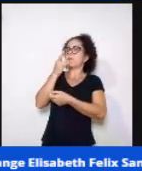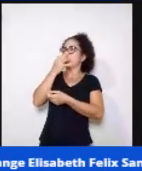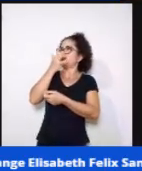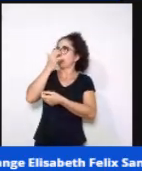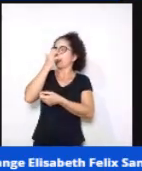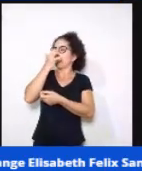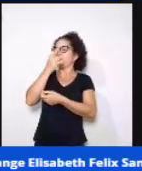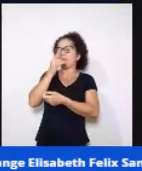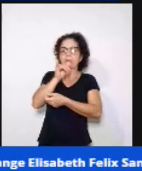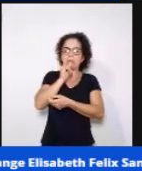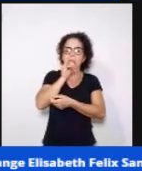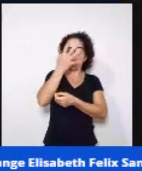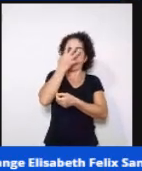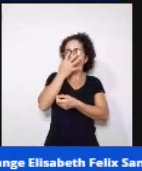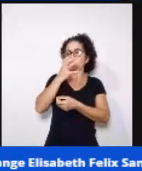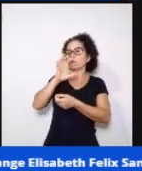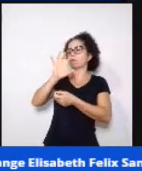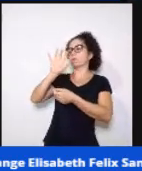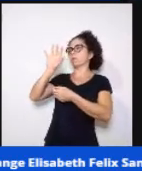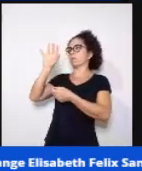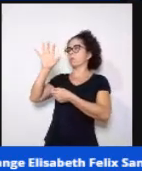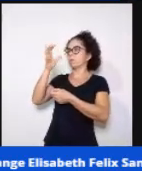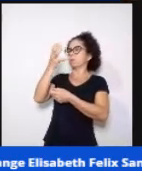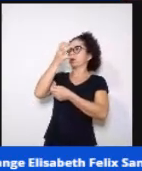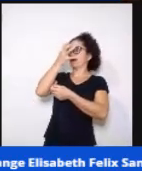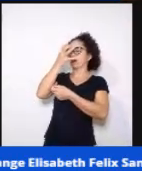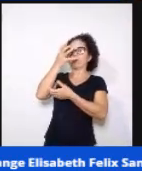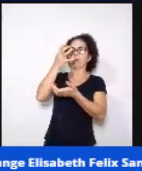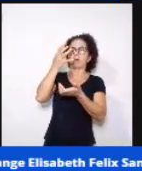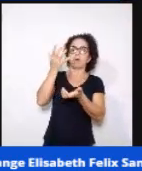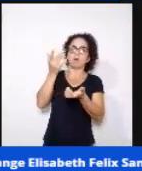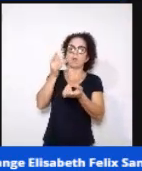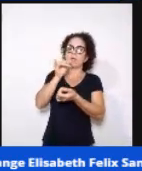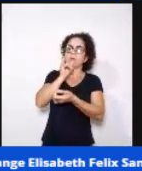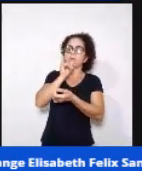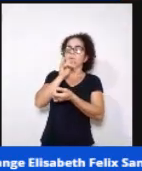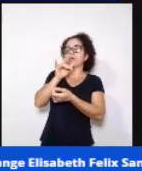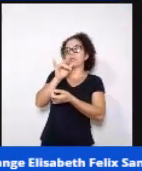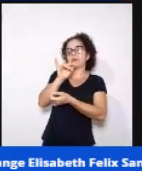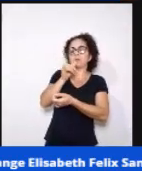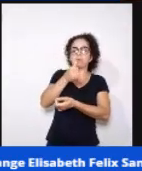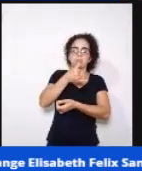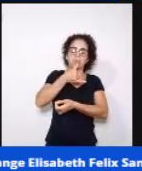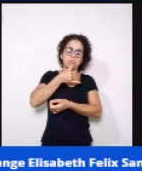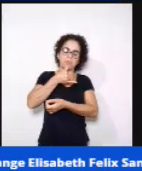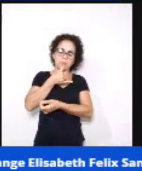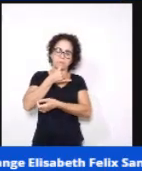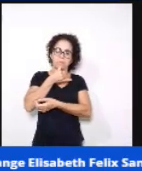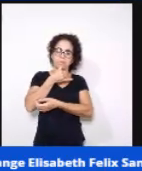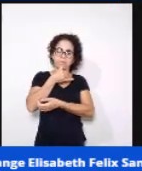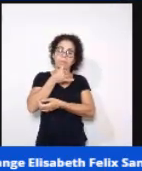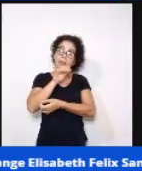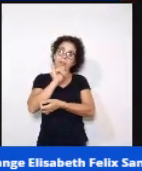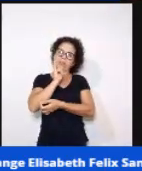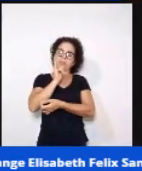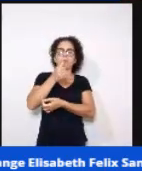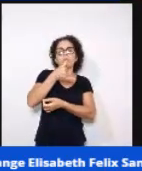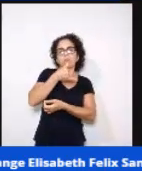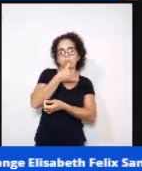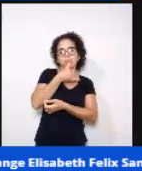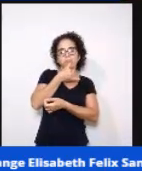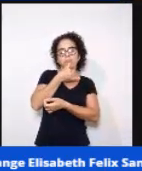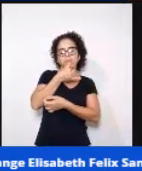inteiro, eu estou, isso pro lado por exemplo, eu estou triste, tá? Vamos lá. Estou me sentindo mal. É